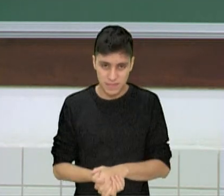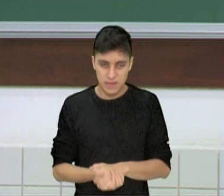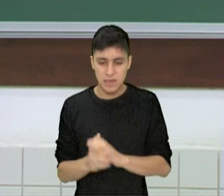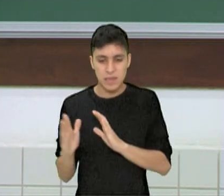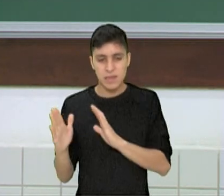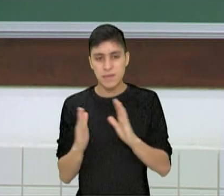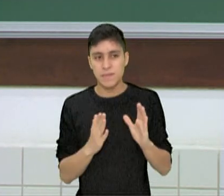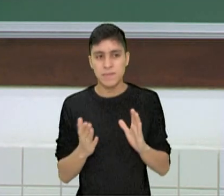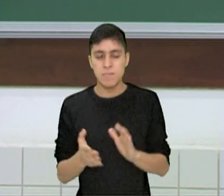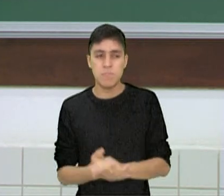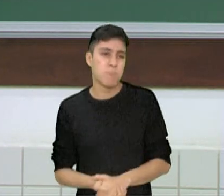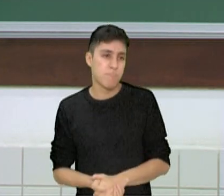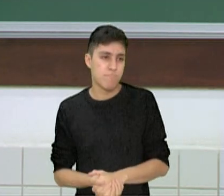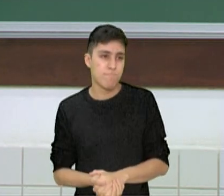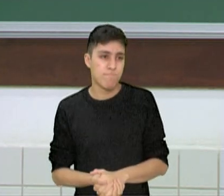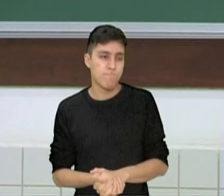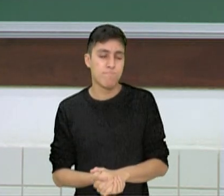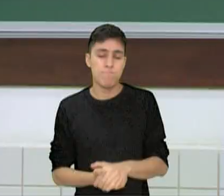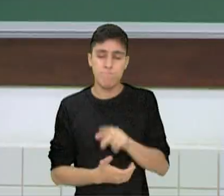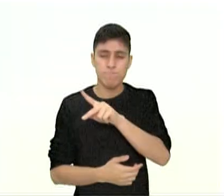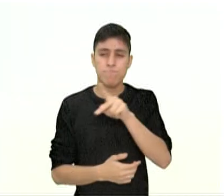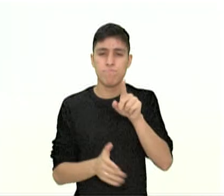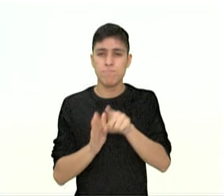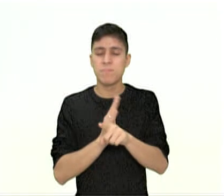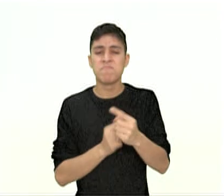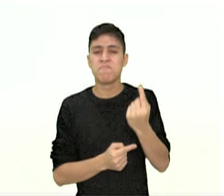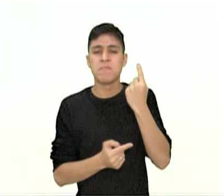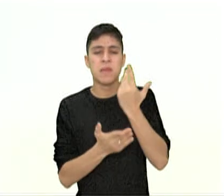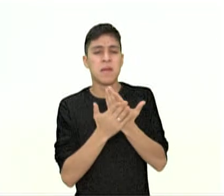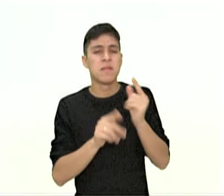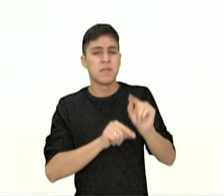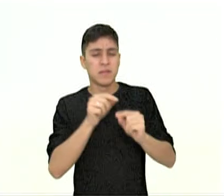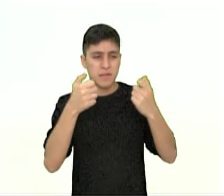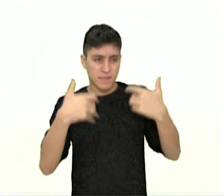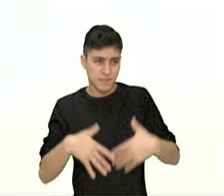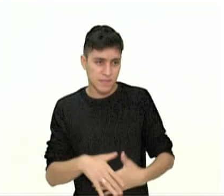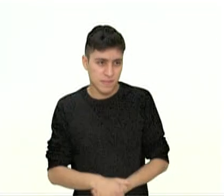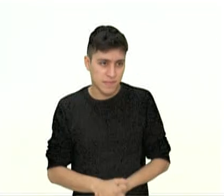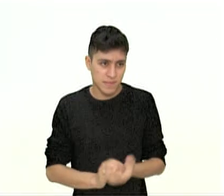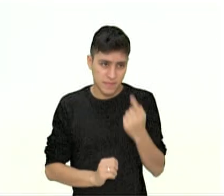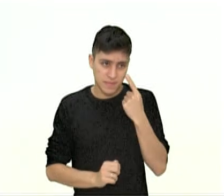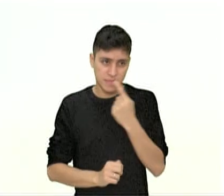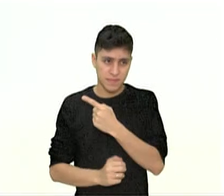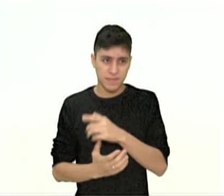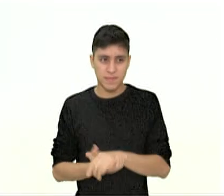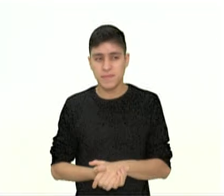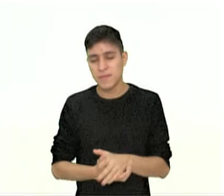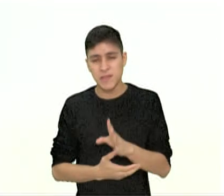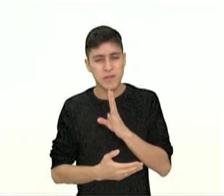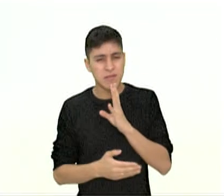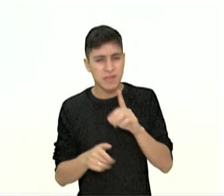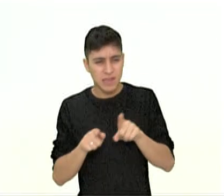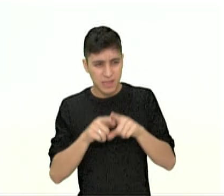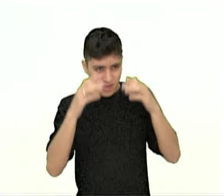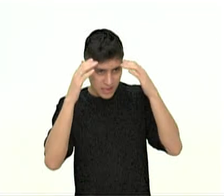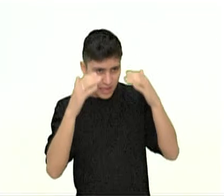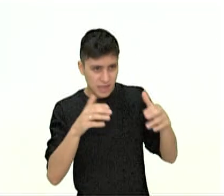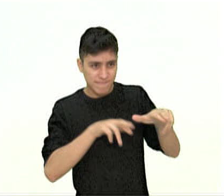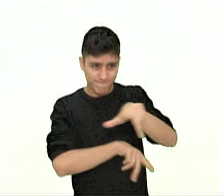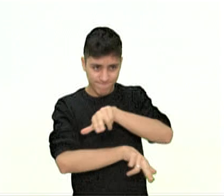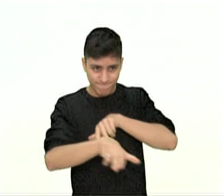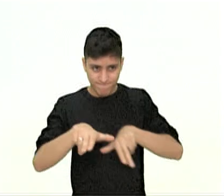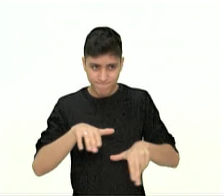¿Qué vimos en la clase pasada? ¿Te acuerdan? La clase pasada fue Conociendo y Respetando la